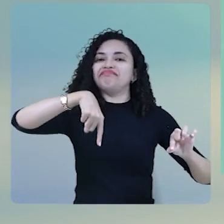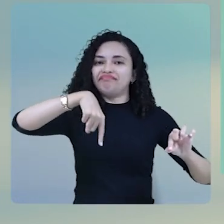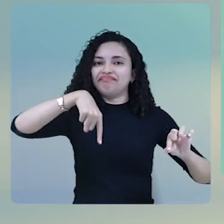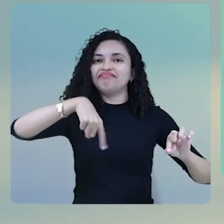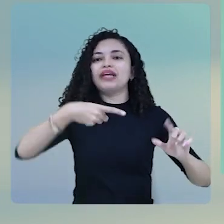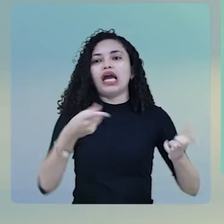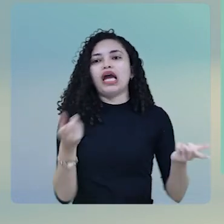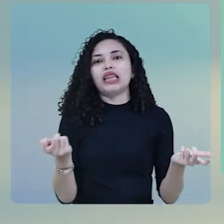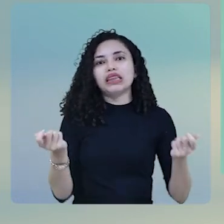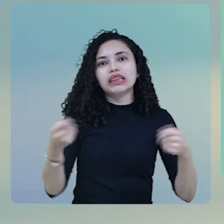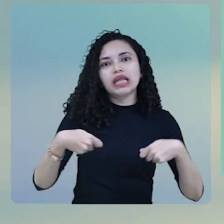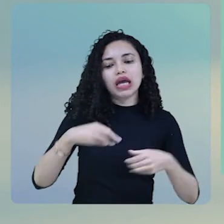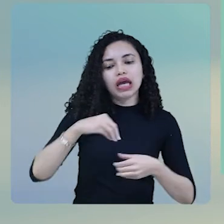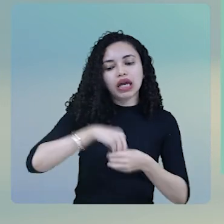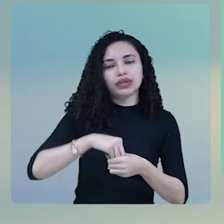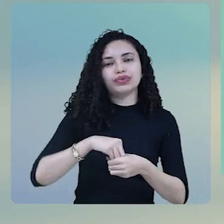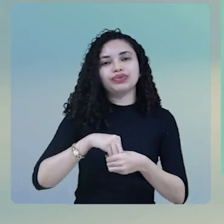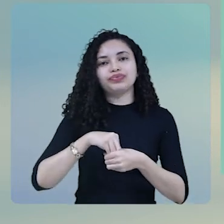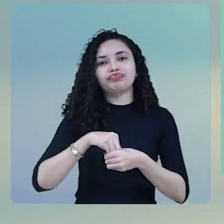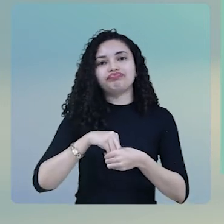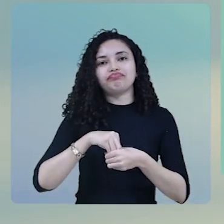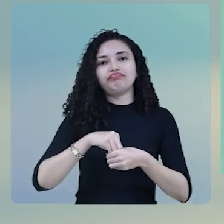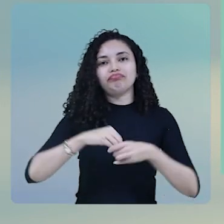tudo isso, pessoal, está dentro